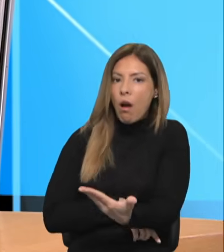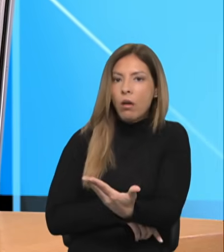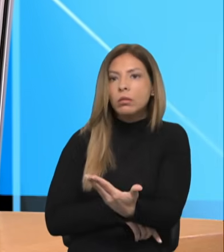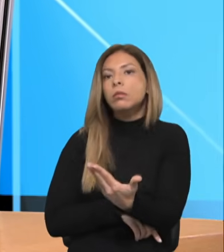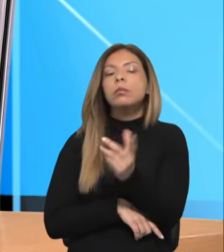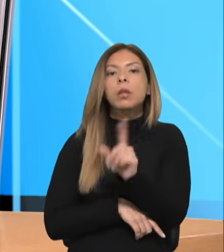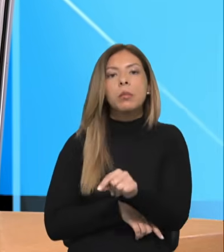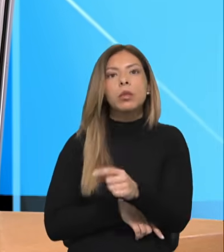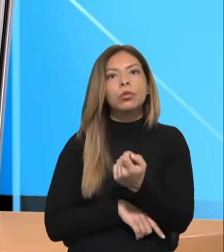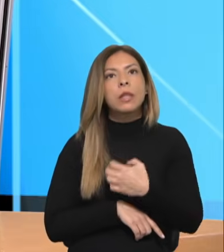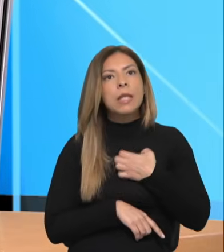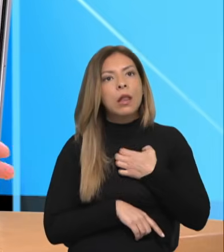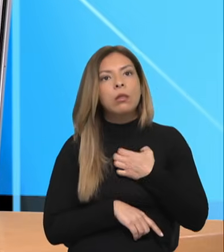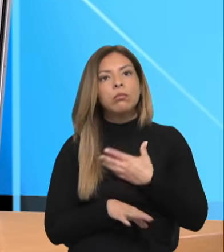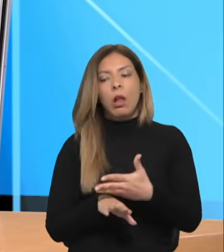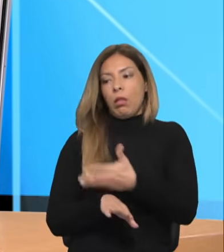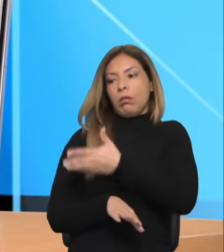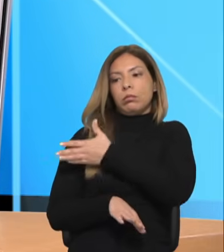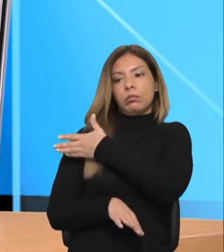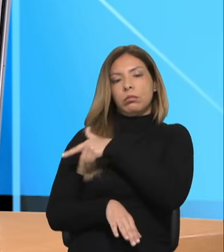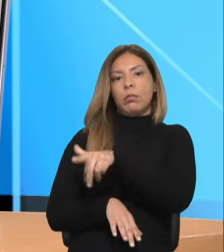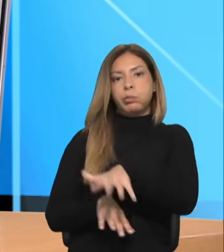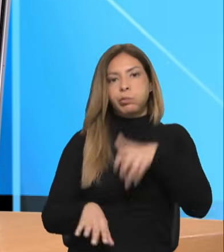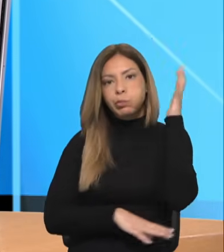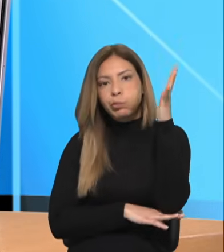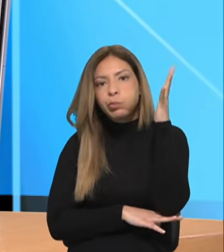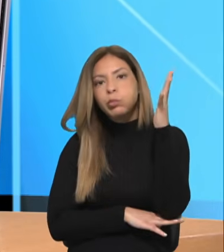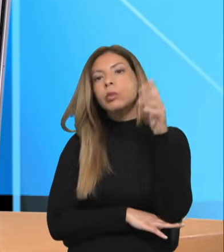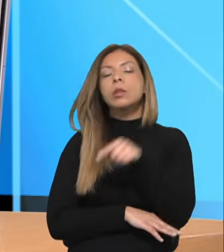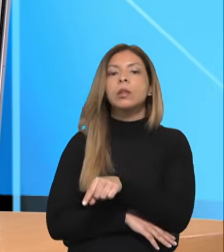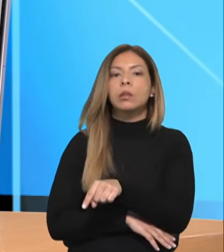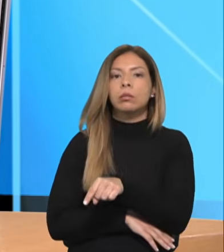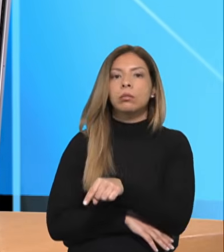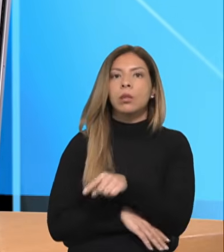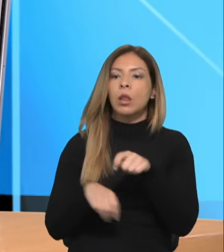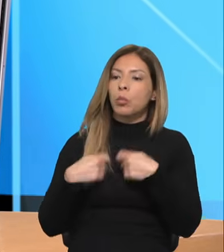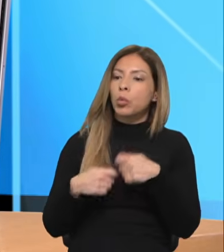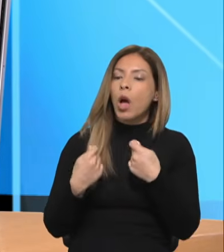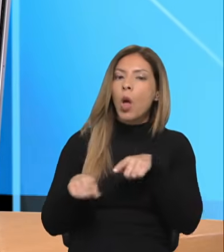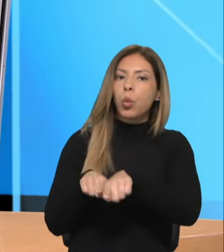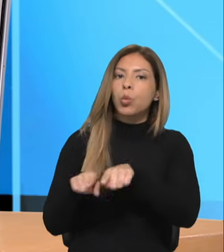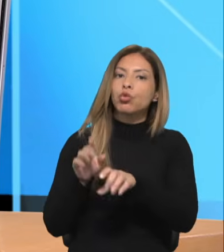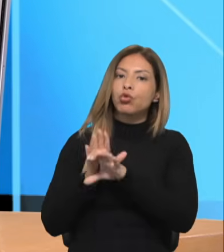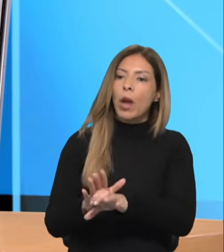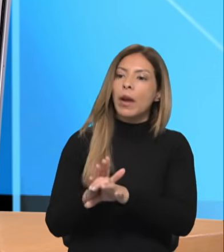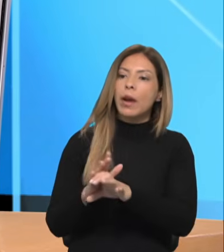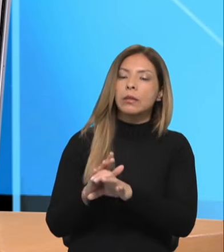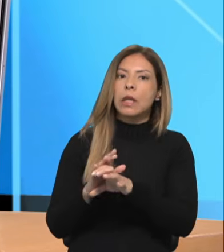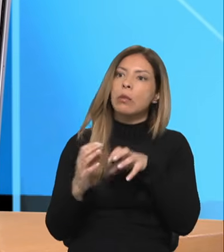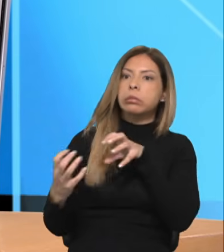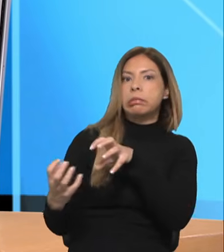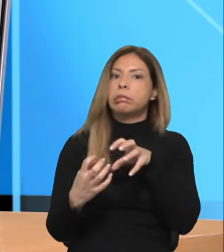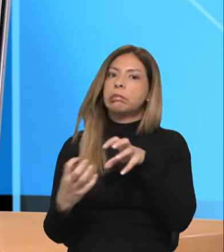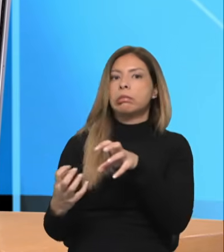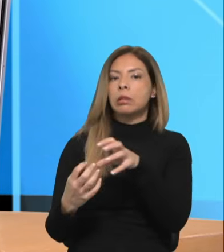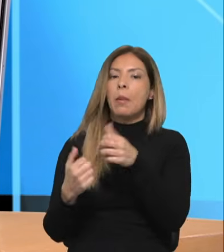carga que vimos recentemente no Parlamento, os deputados do Chega a desentenderem-se e a saírem do